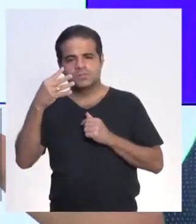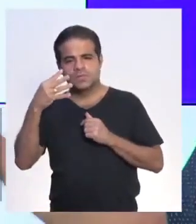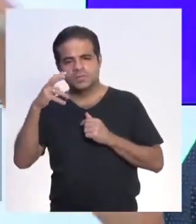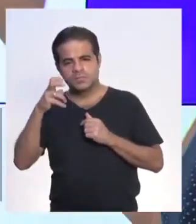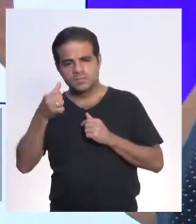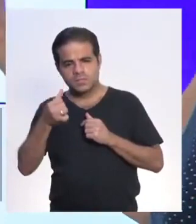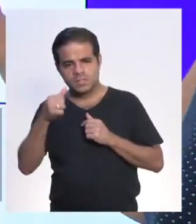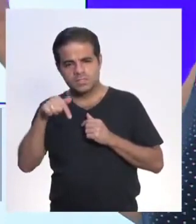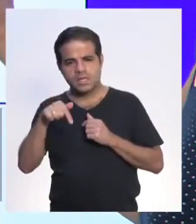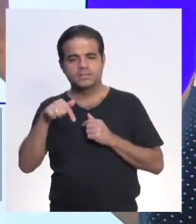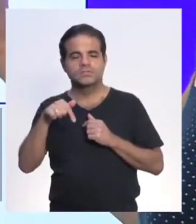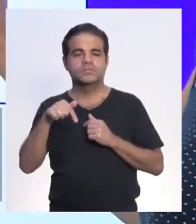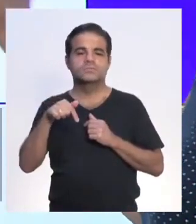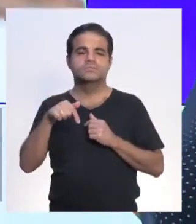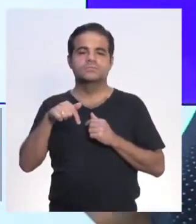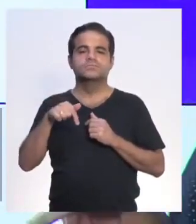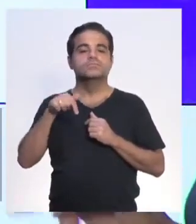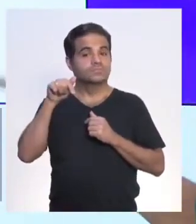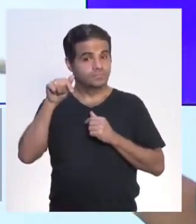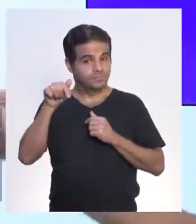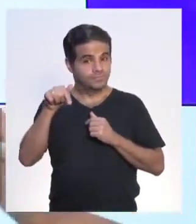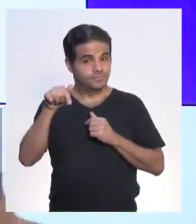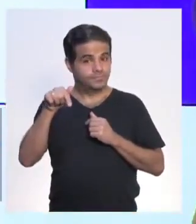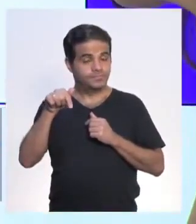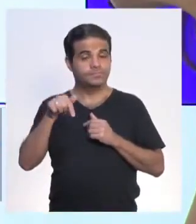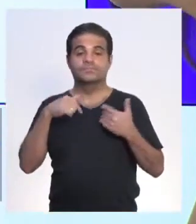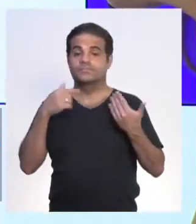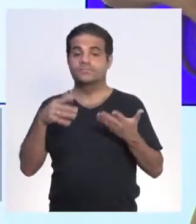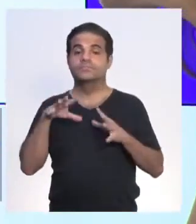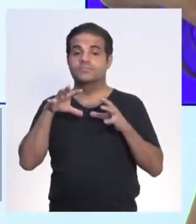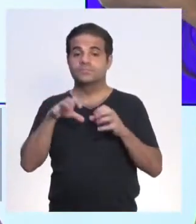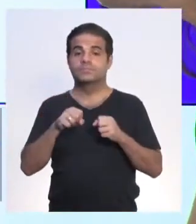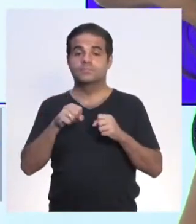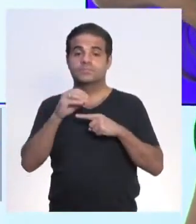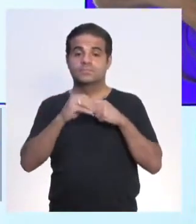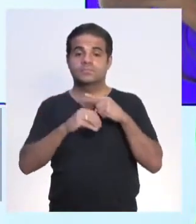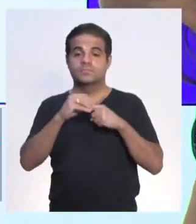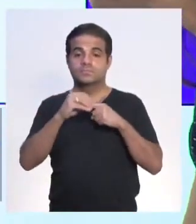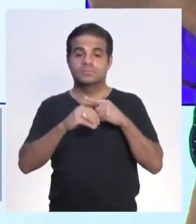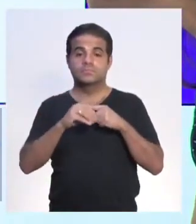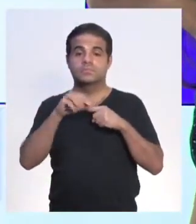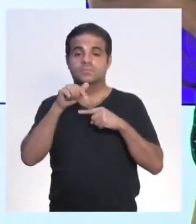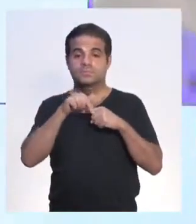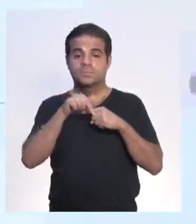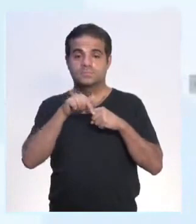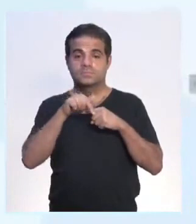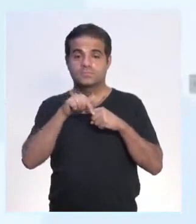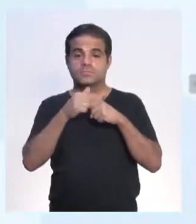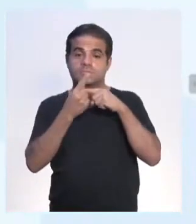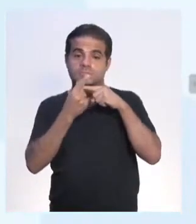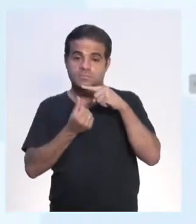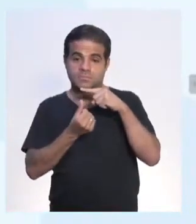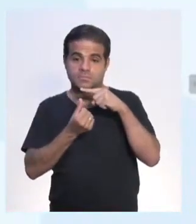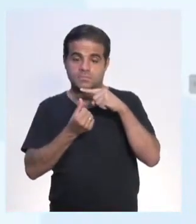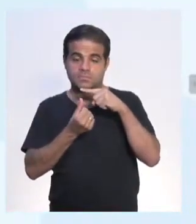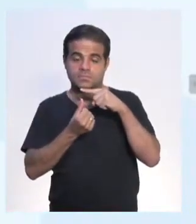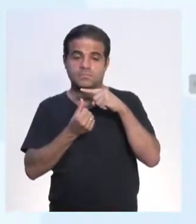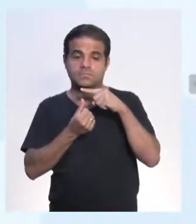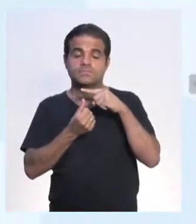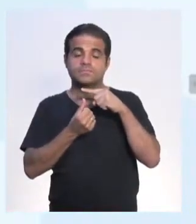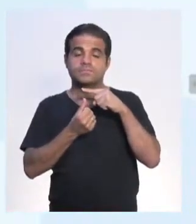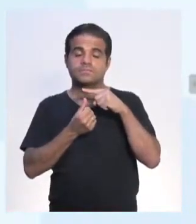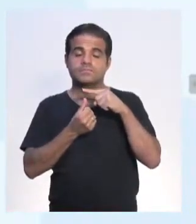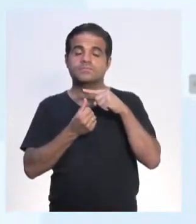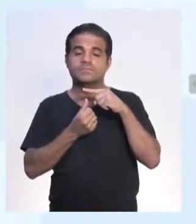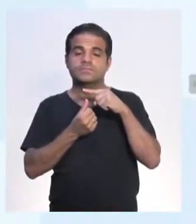5, 6, 7. Muito bem. Então, eu vou pegar a fração 7, 16